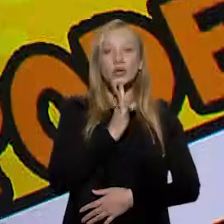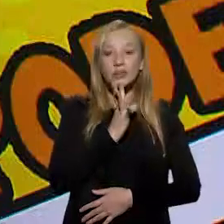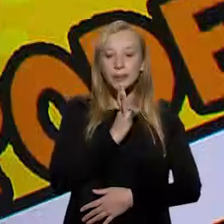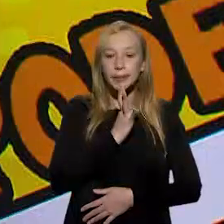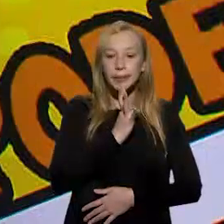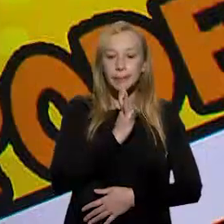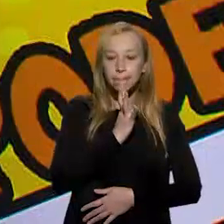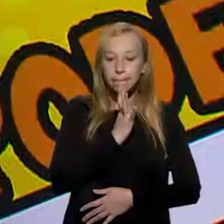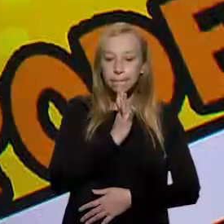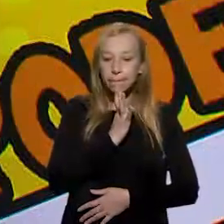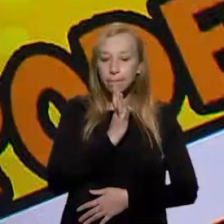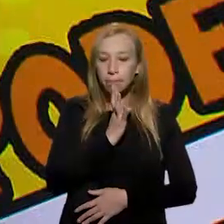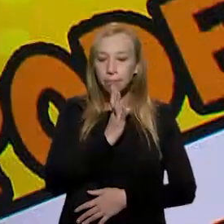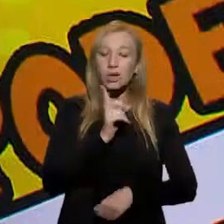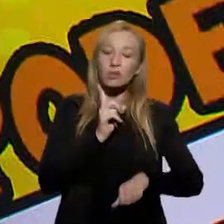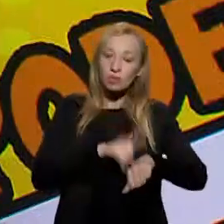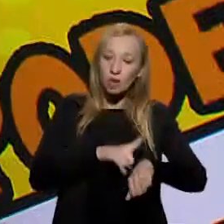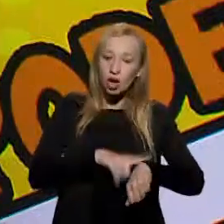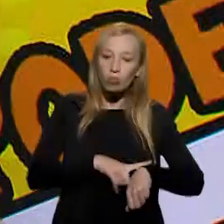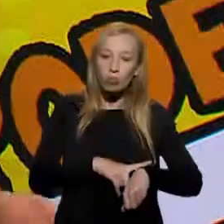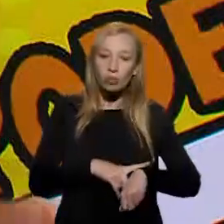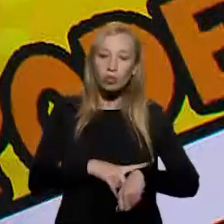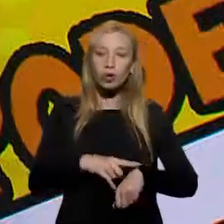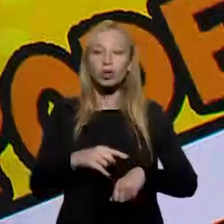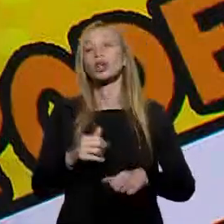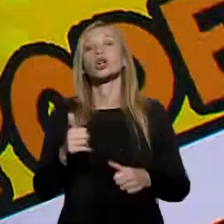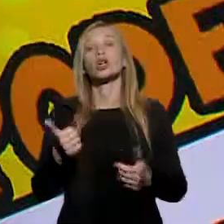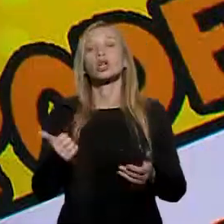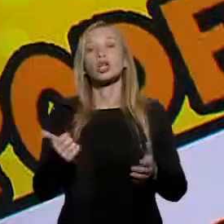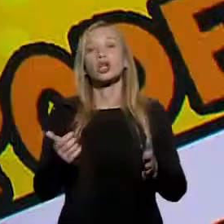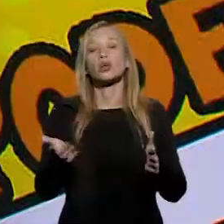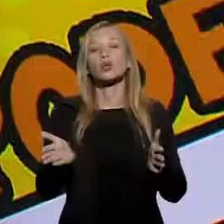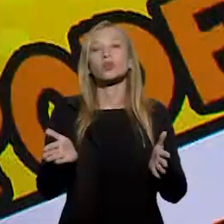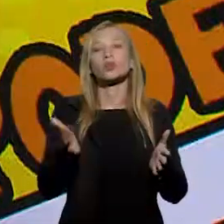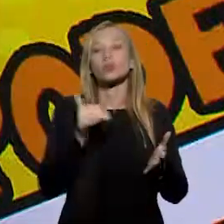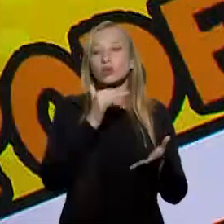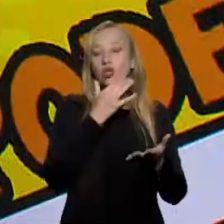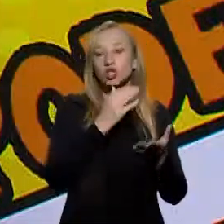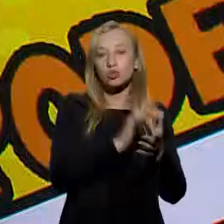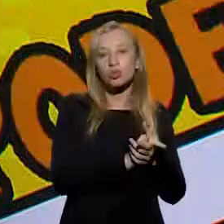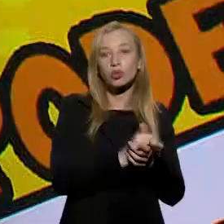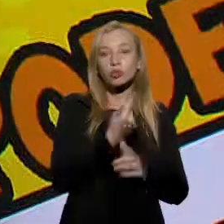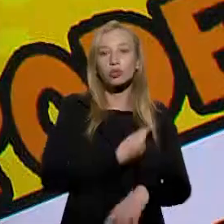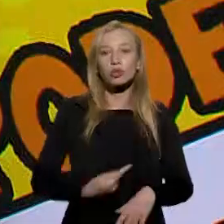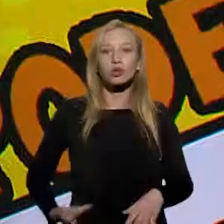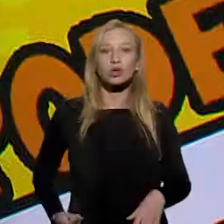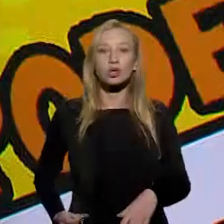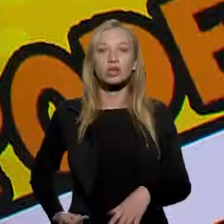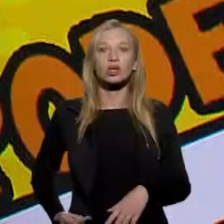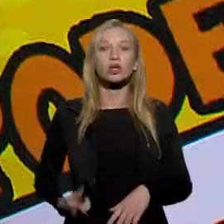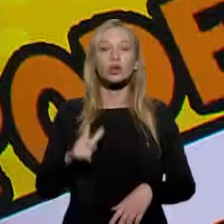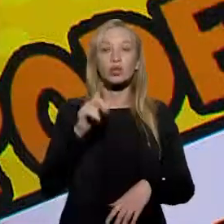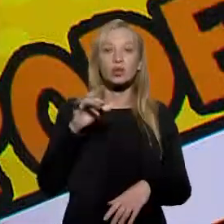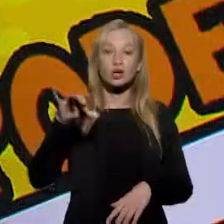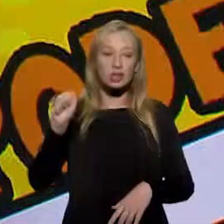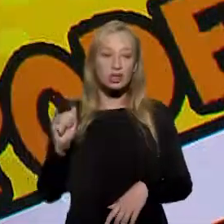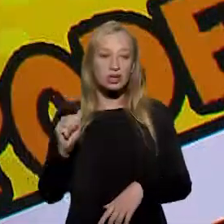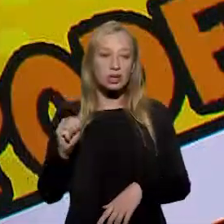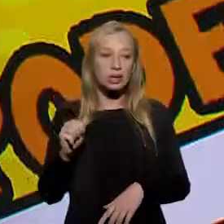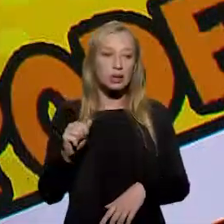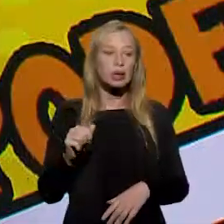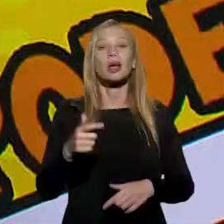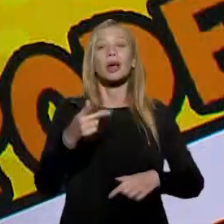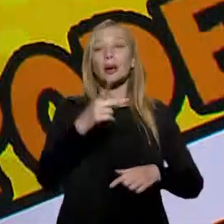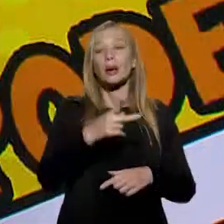muito conhecida até pelo tempo que o marido ficou no governo que é o lula né marisa letícia que faleceu ela história dela com o